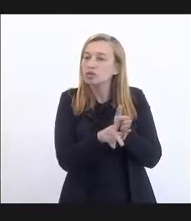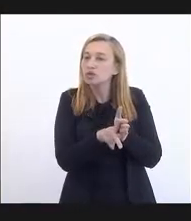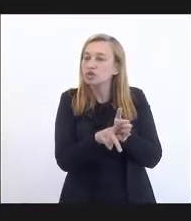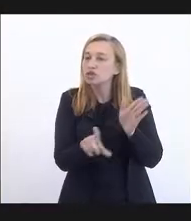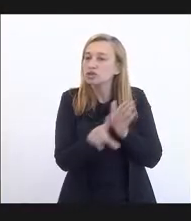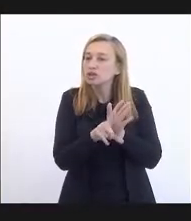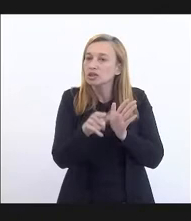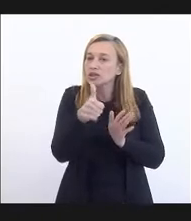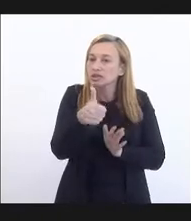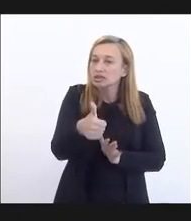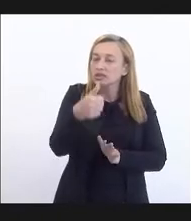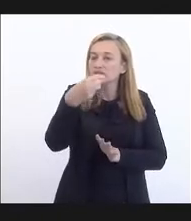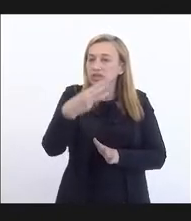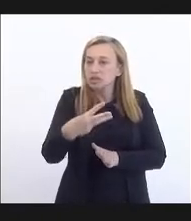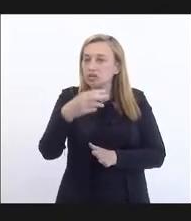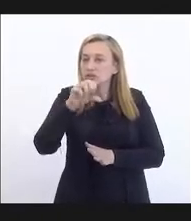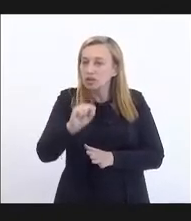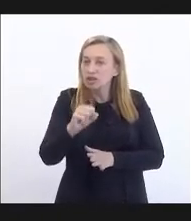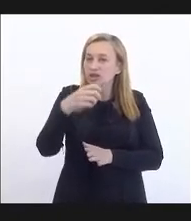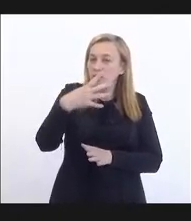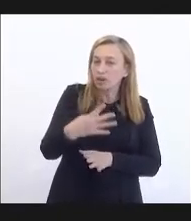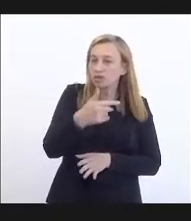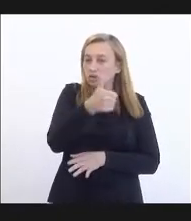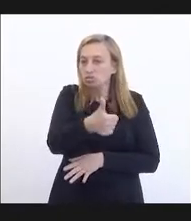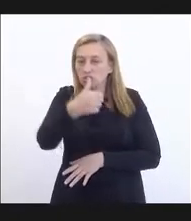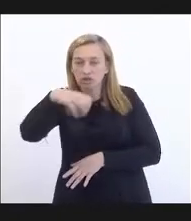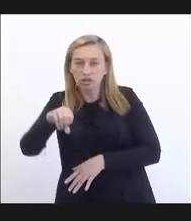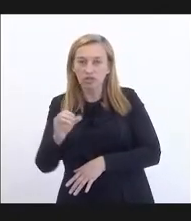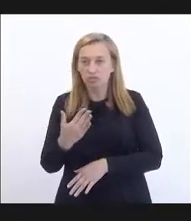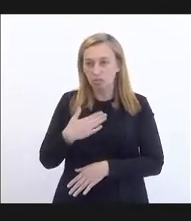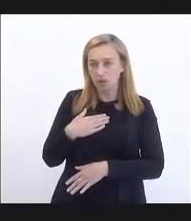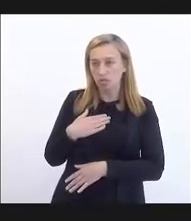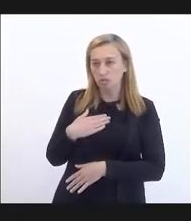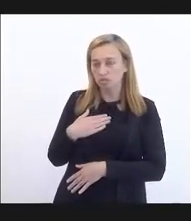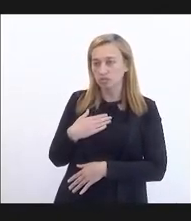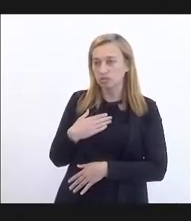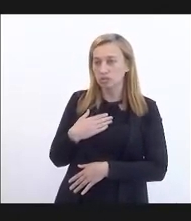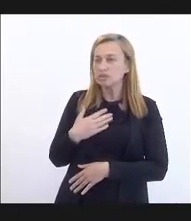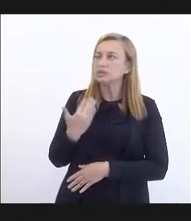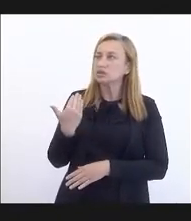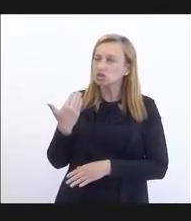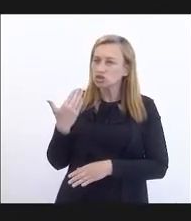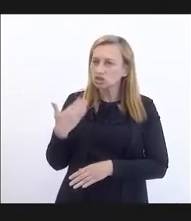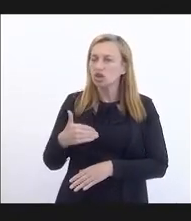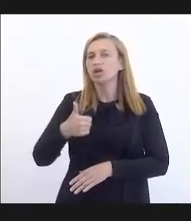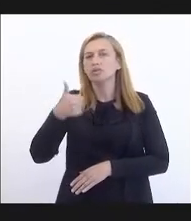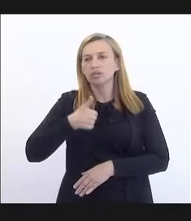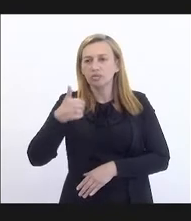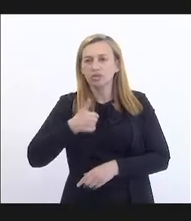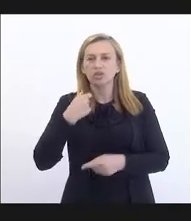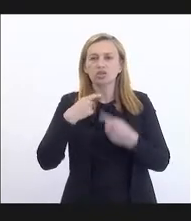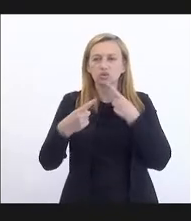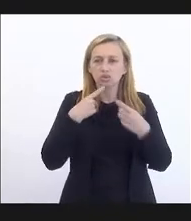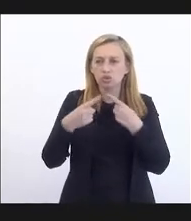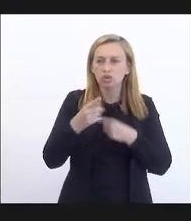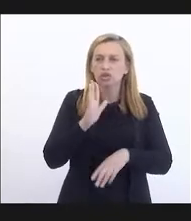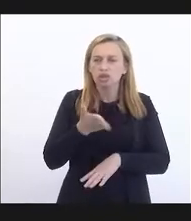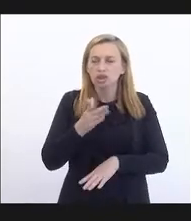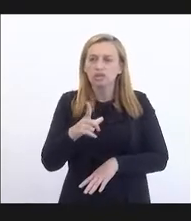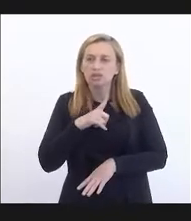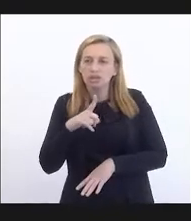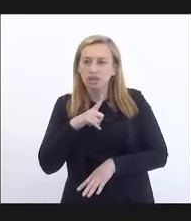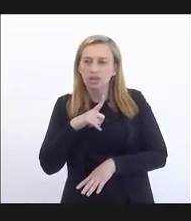de lei 1384 de 2019, de minha autoria, já foi em primeira discussão, já tem os